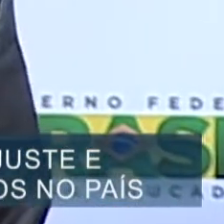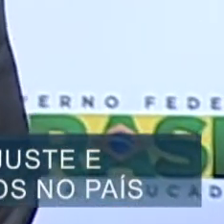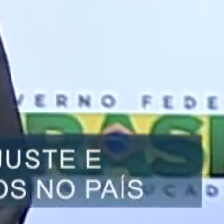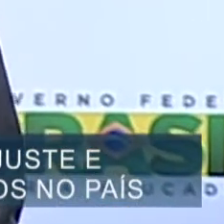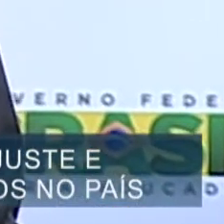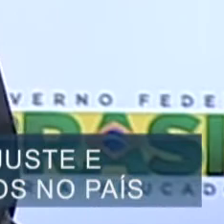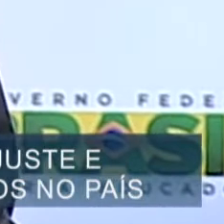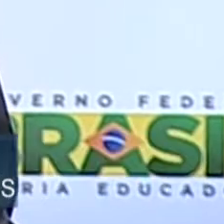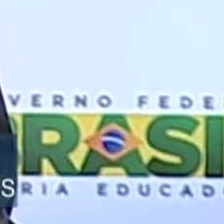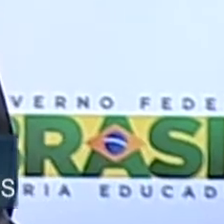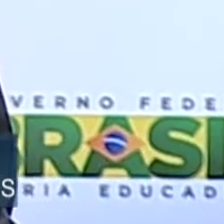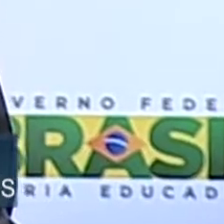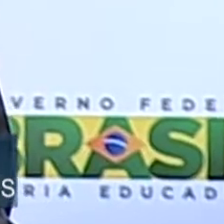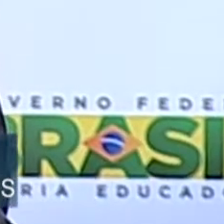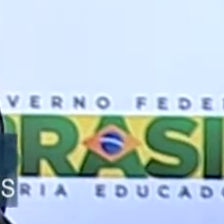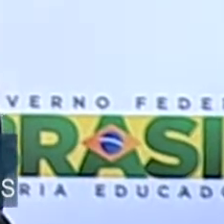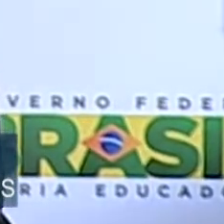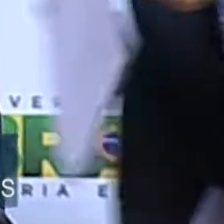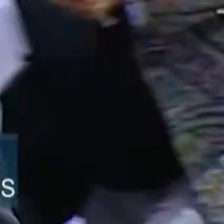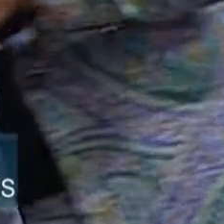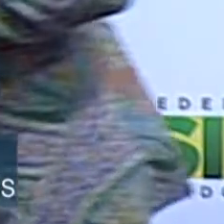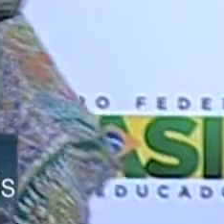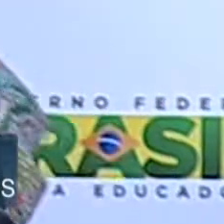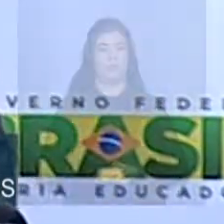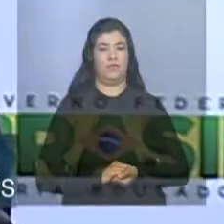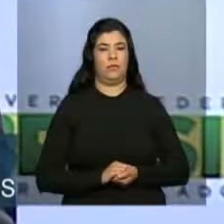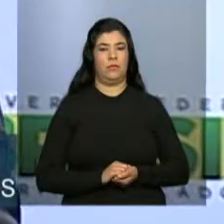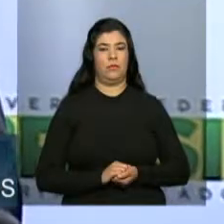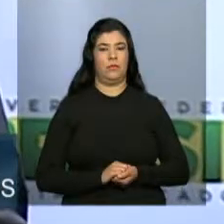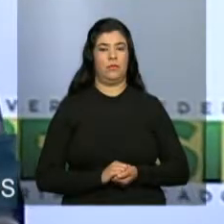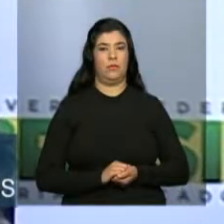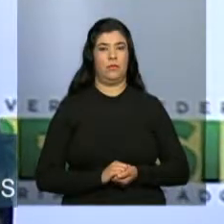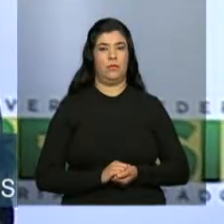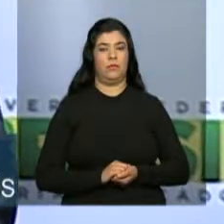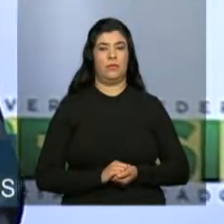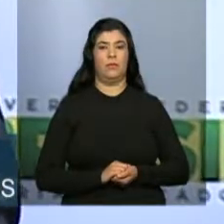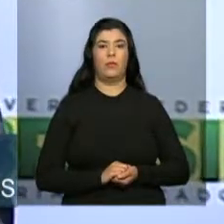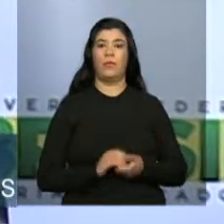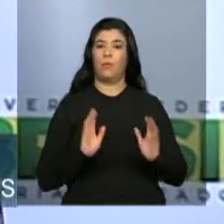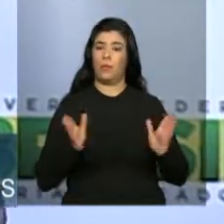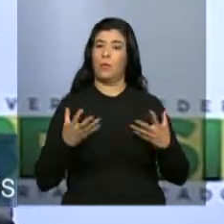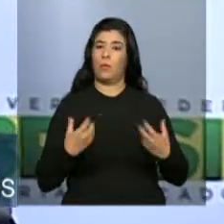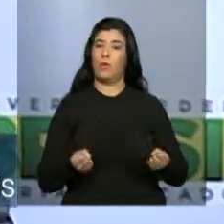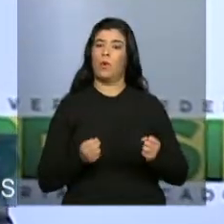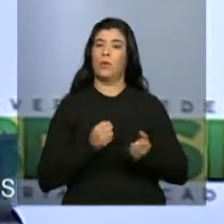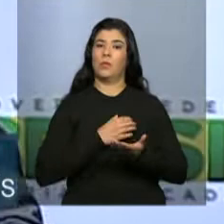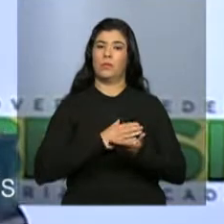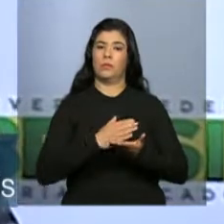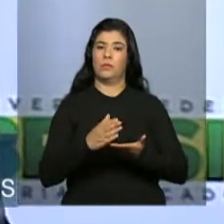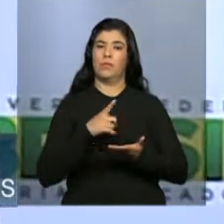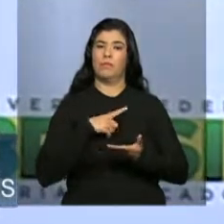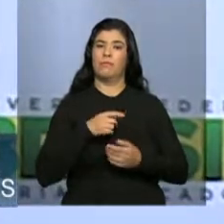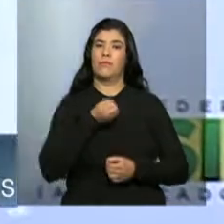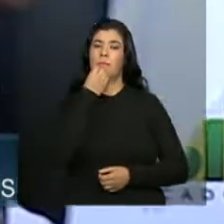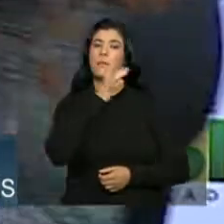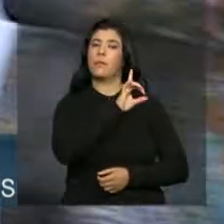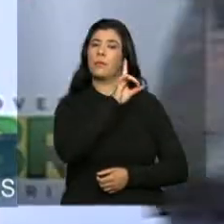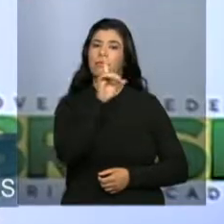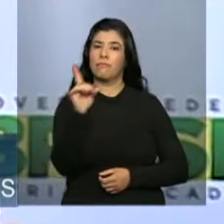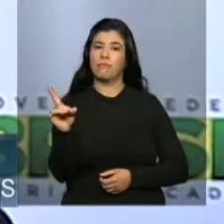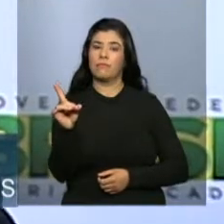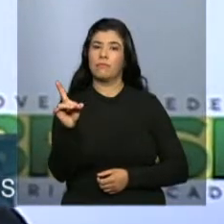oi oi podemos começar redistribuir já só tava aguardando poder reproduzir o material para vocês bom Um bom dia